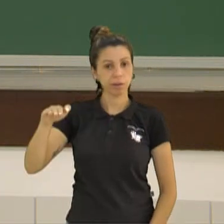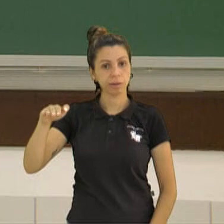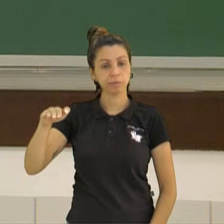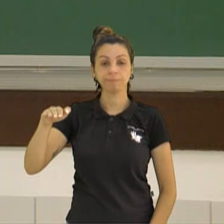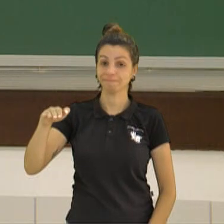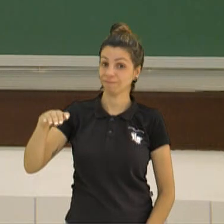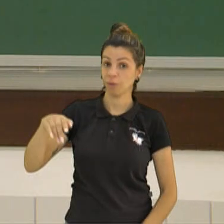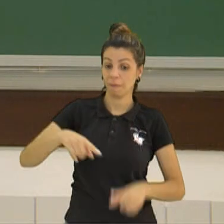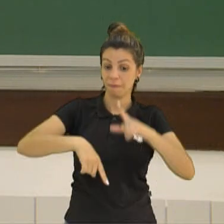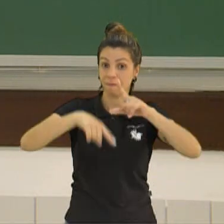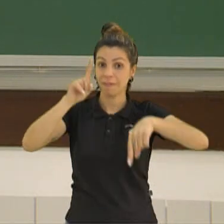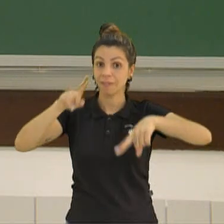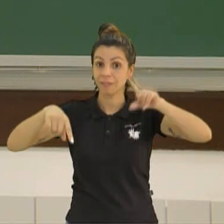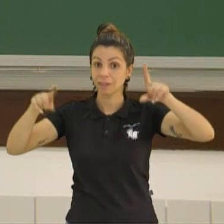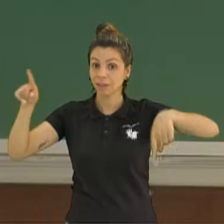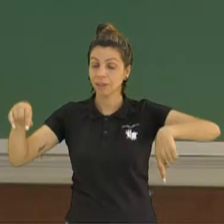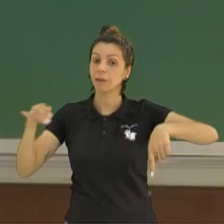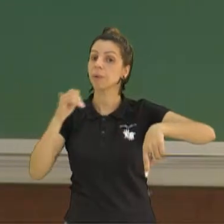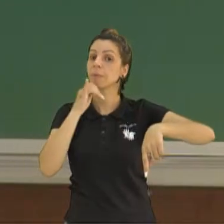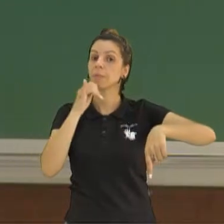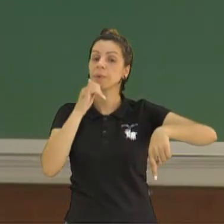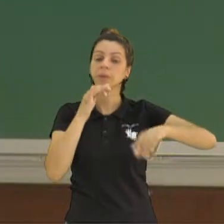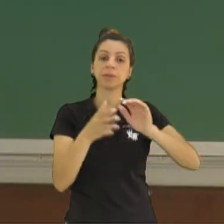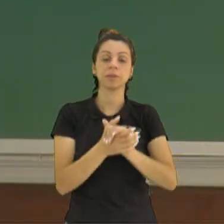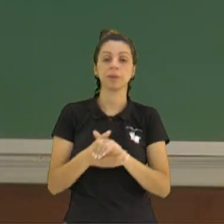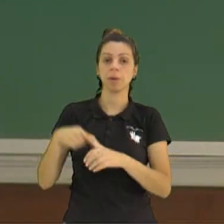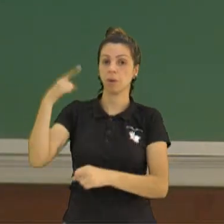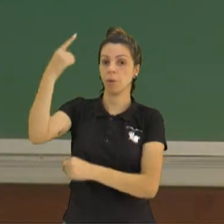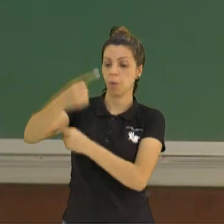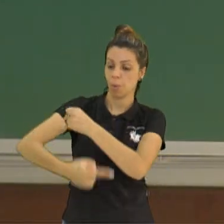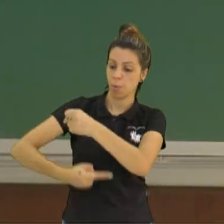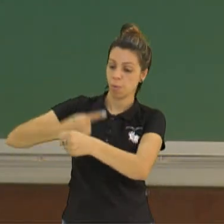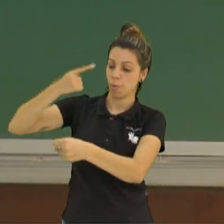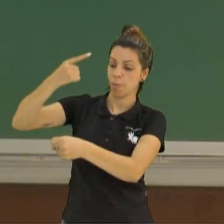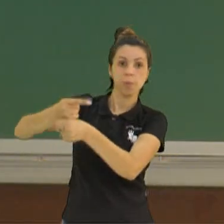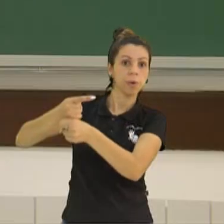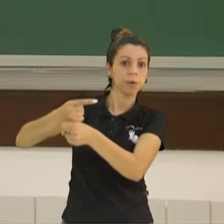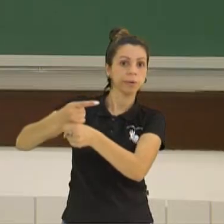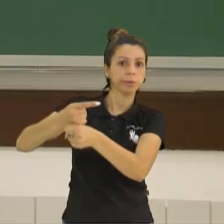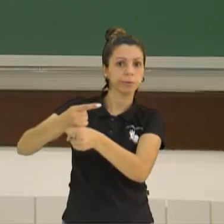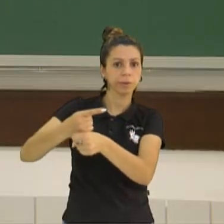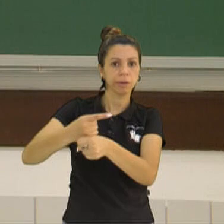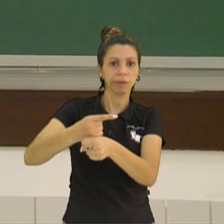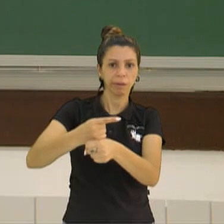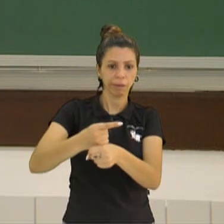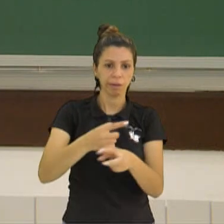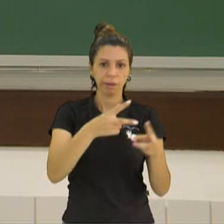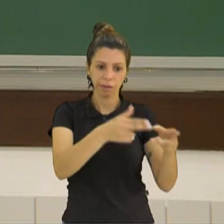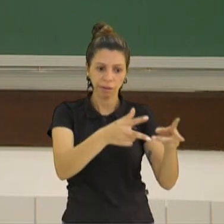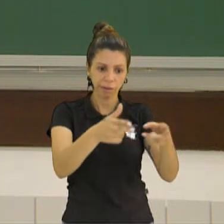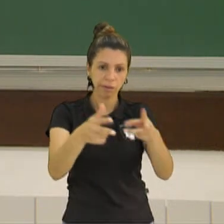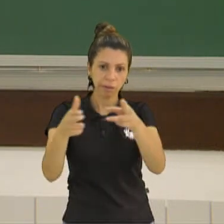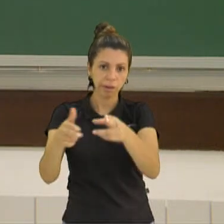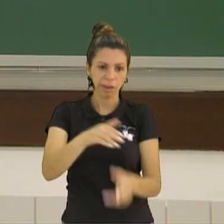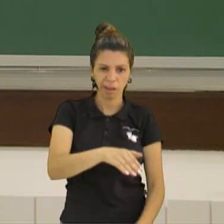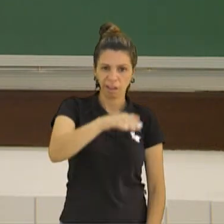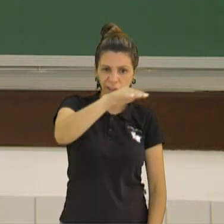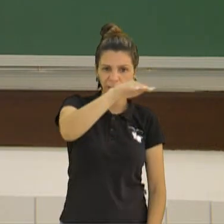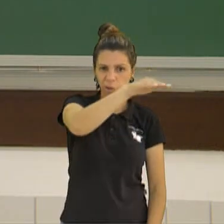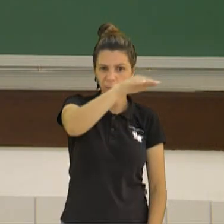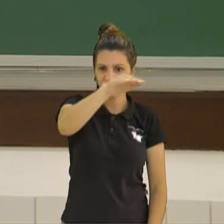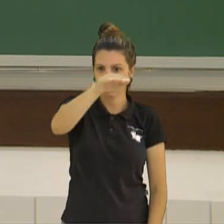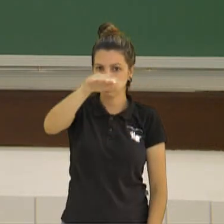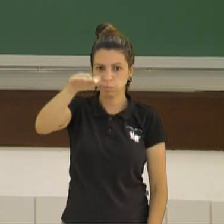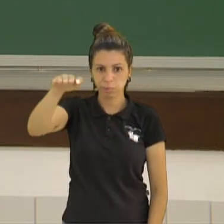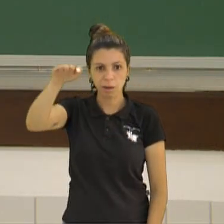Não. E será que quando passa, tipo, um ano, todo mundo cresce o mesmo tanto? Não também. Então, essas grandezas não são proporcionais. Elas não